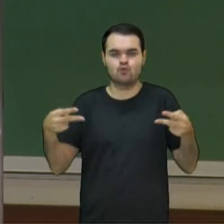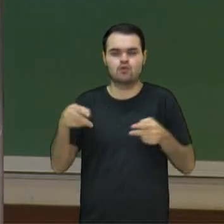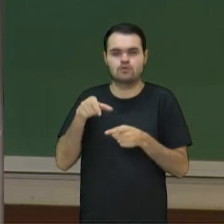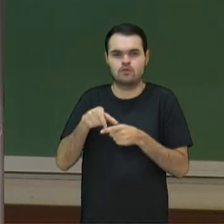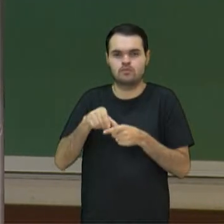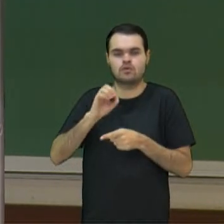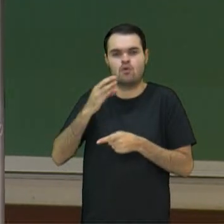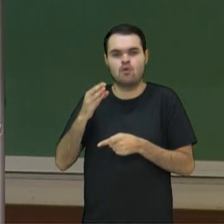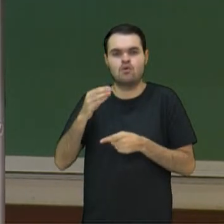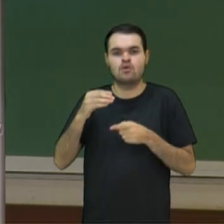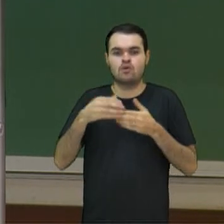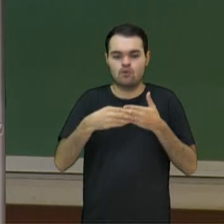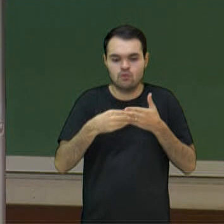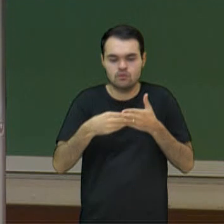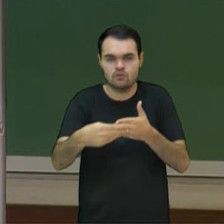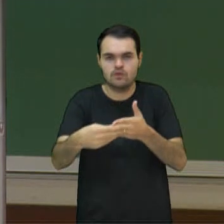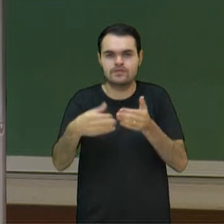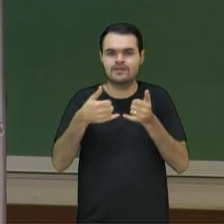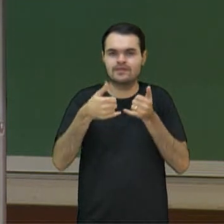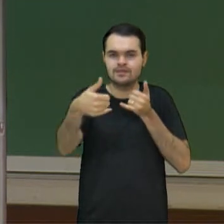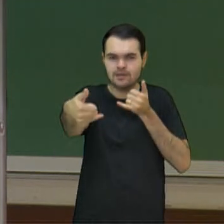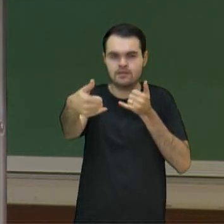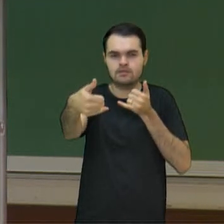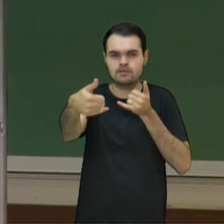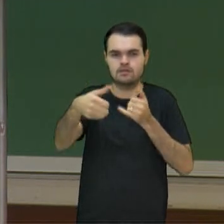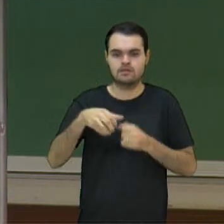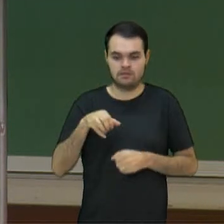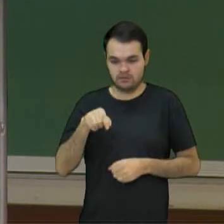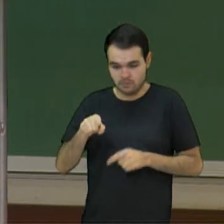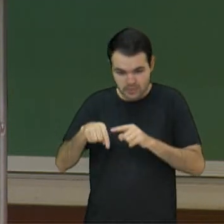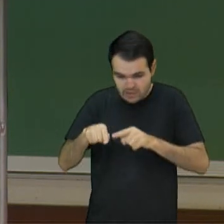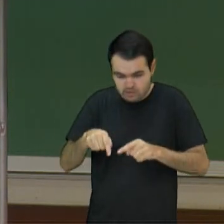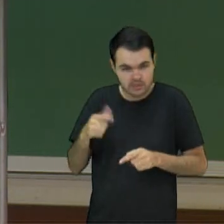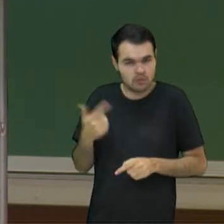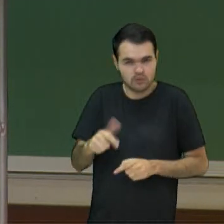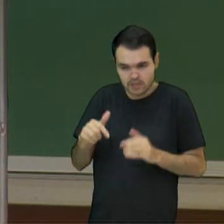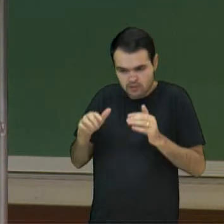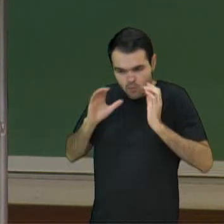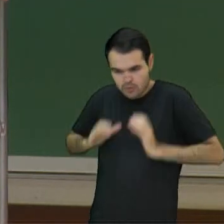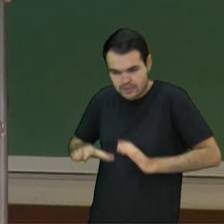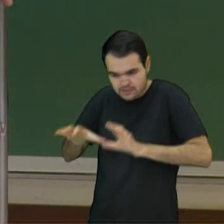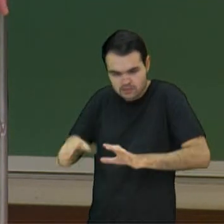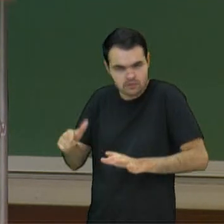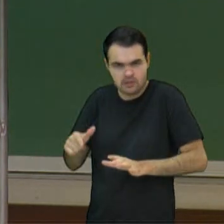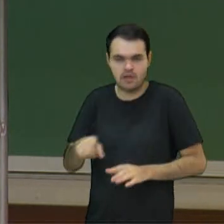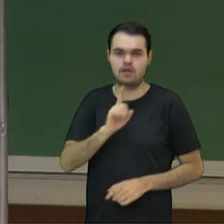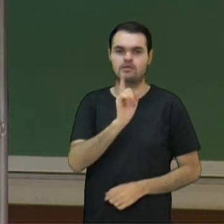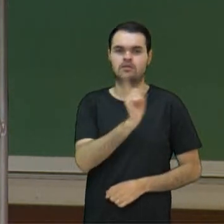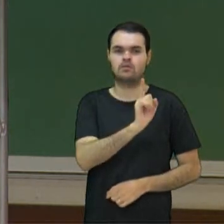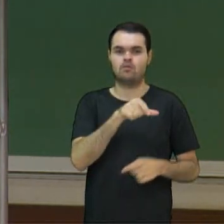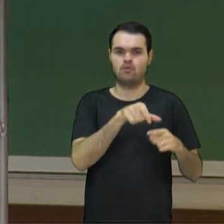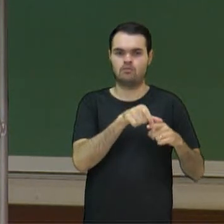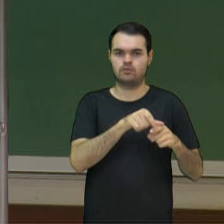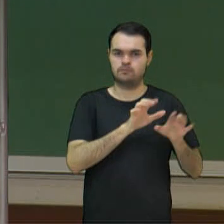condutores lineares. Os materiais que não se comportam dessa forma são chamados de não